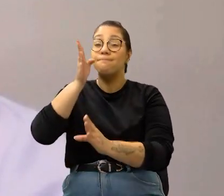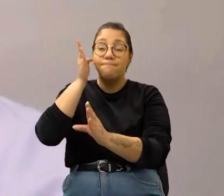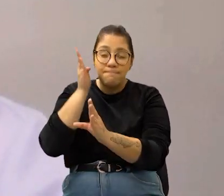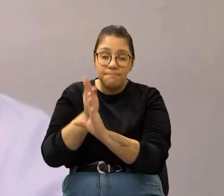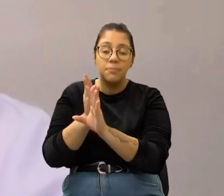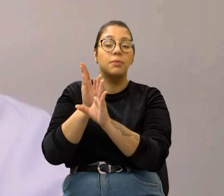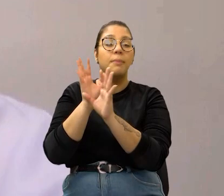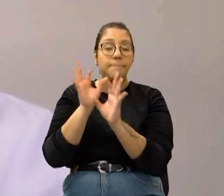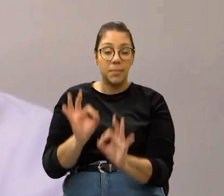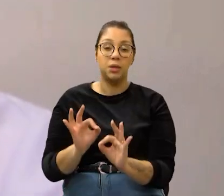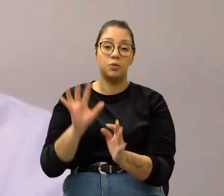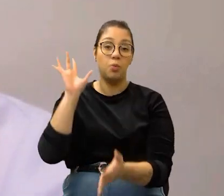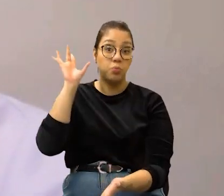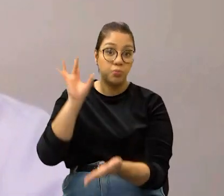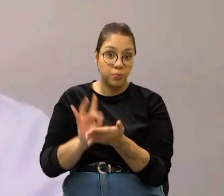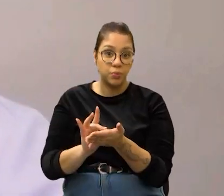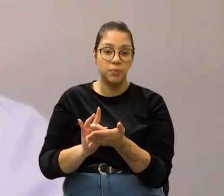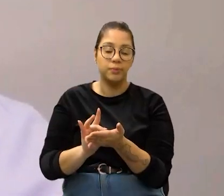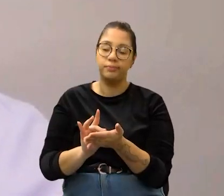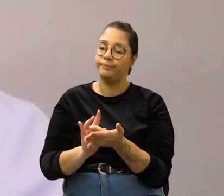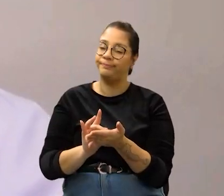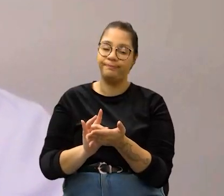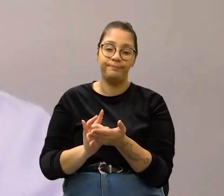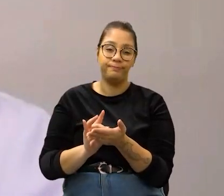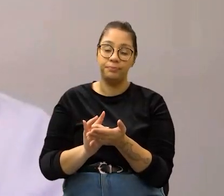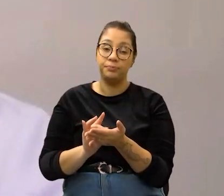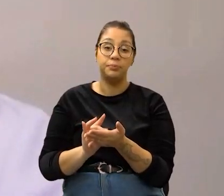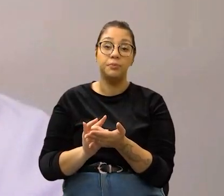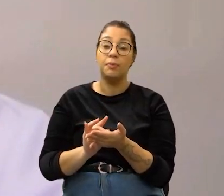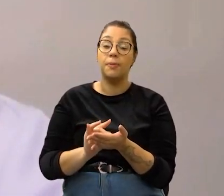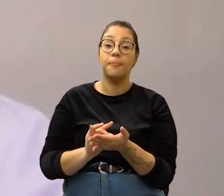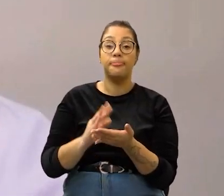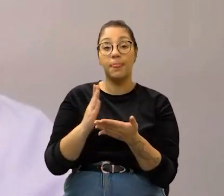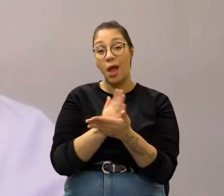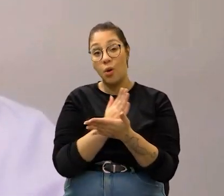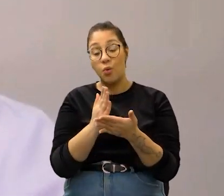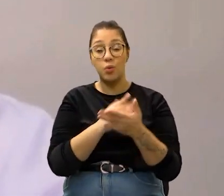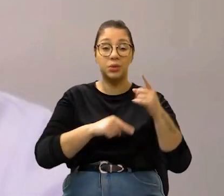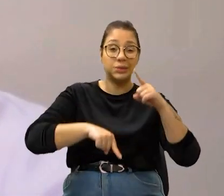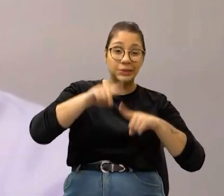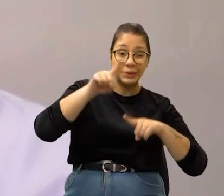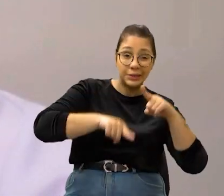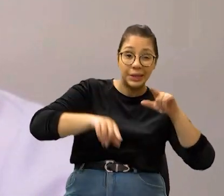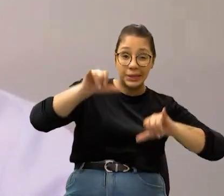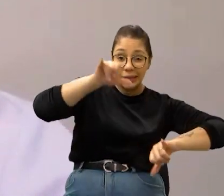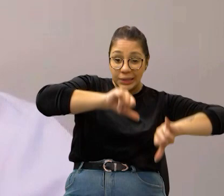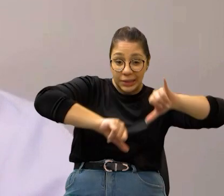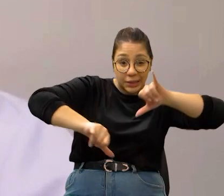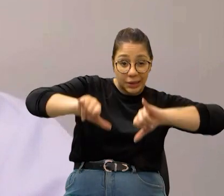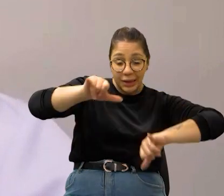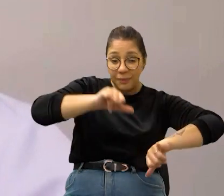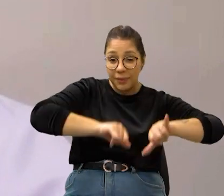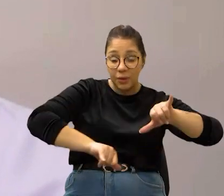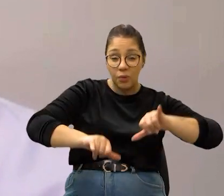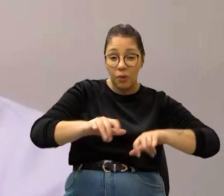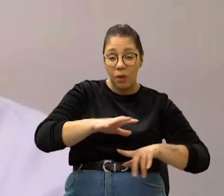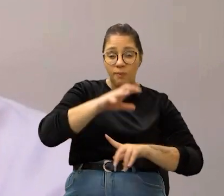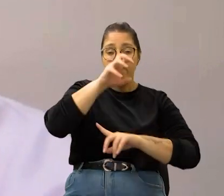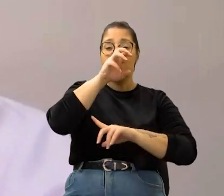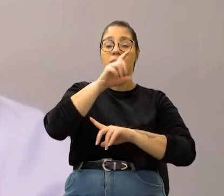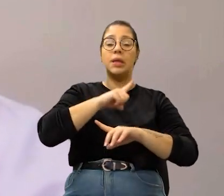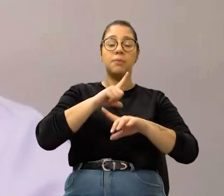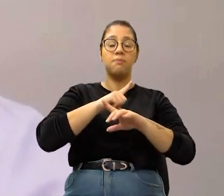realmente houve afirmação de causa. Então, tem alguns produtos químicos que podem aumentar, talvez,